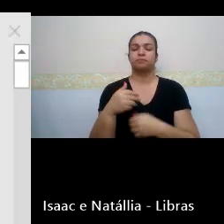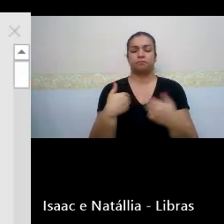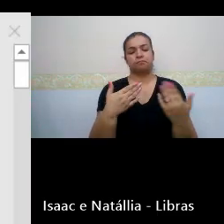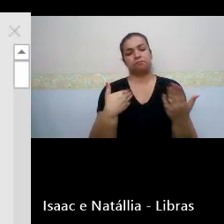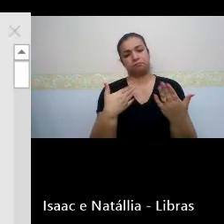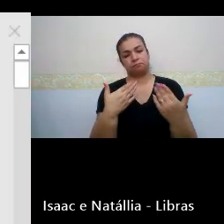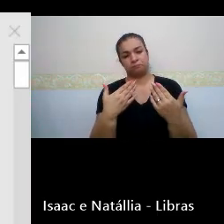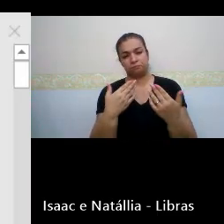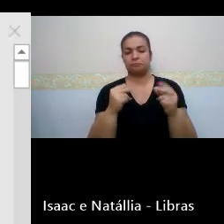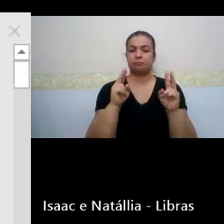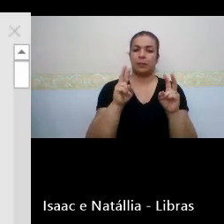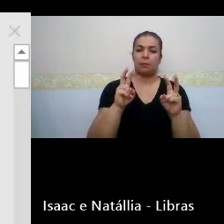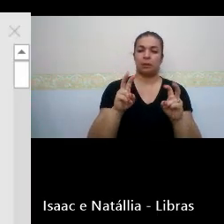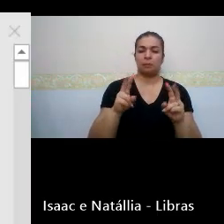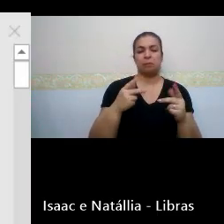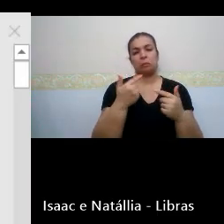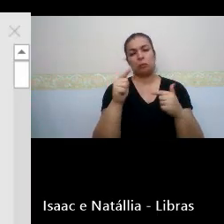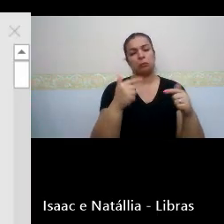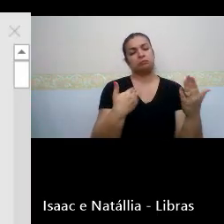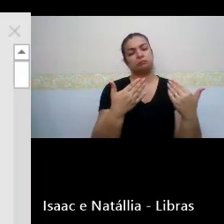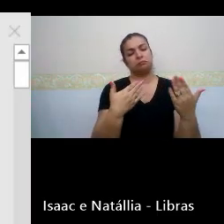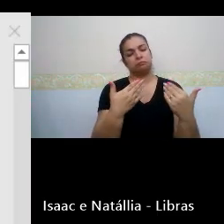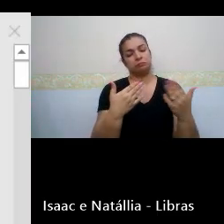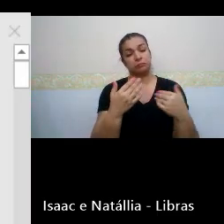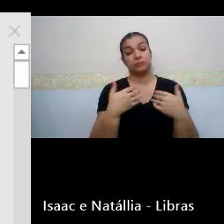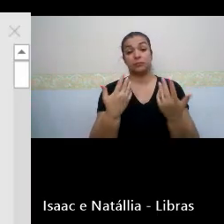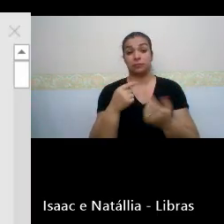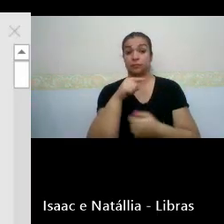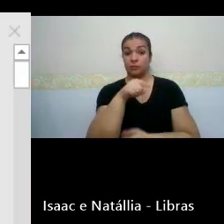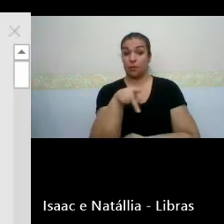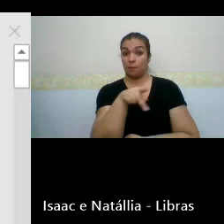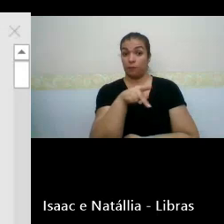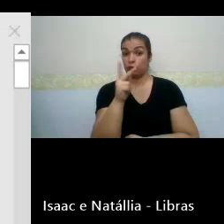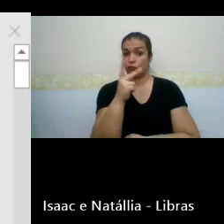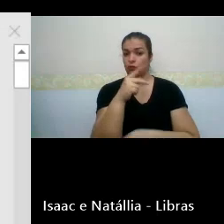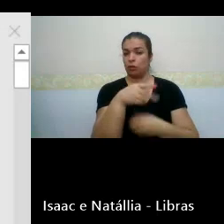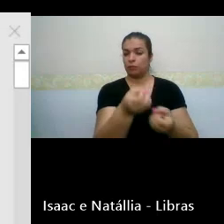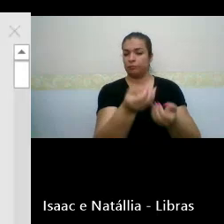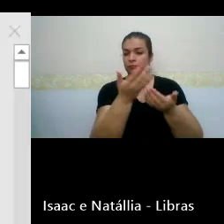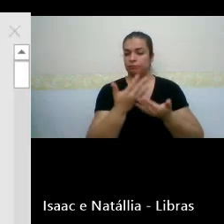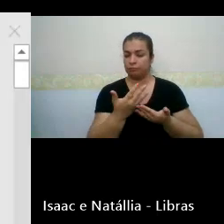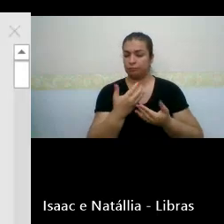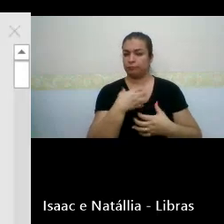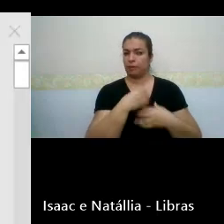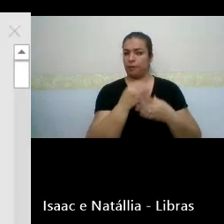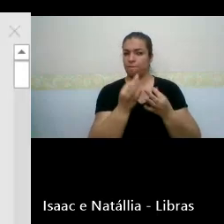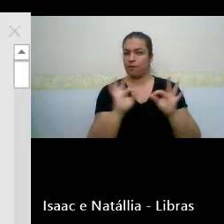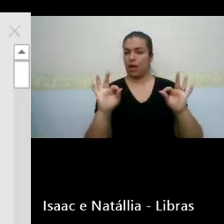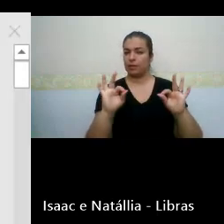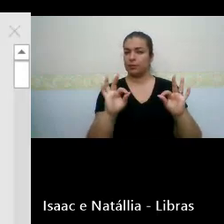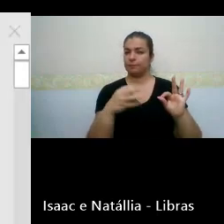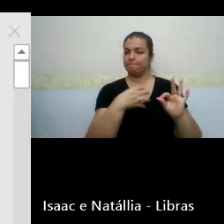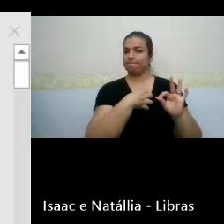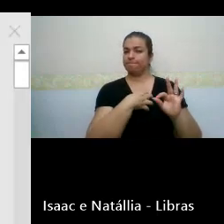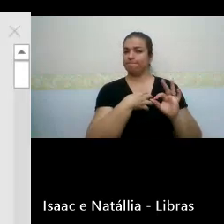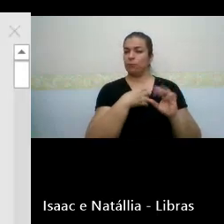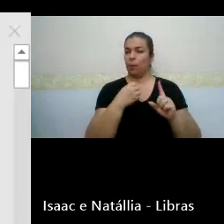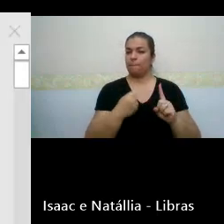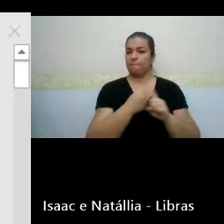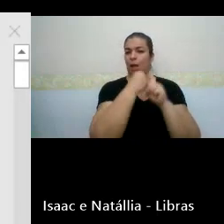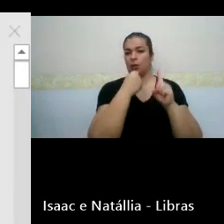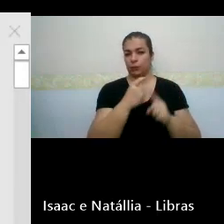alguns assuntos e a minha colega professora de história, ela me disse uma frase que me causou um impacto muito grande naquele